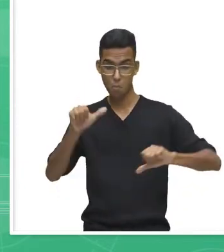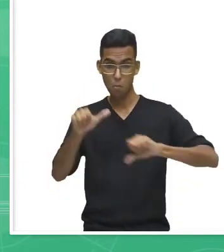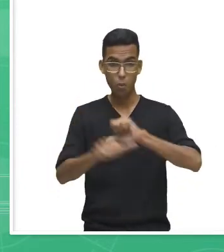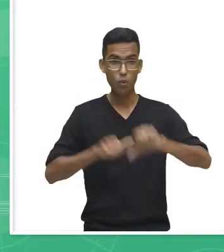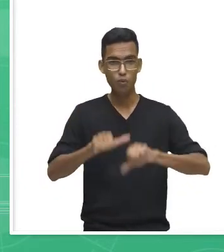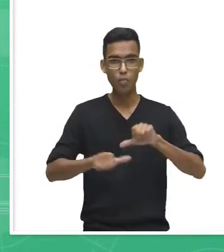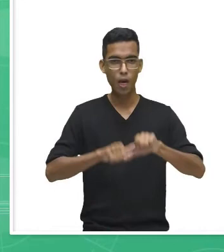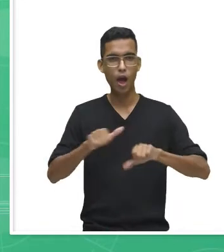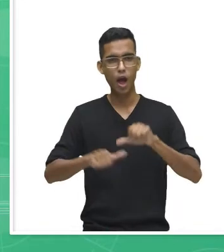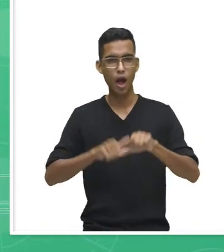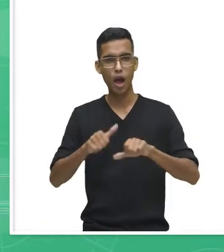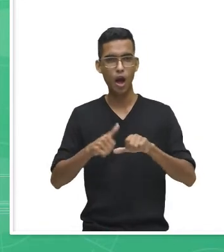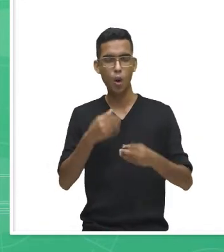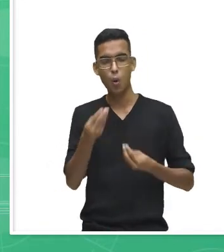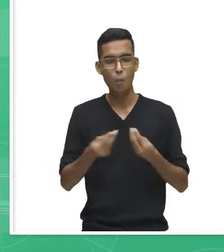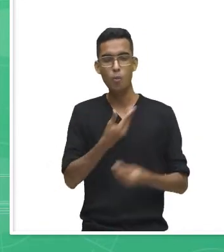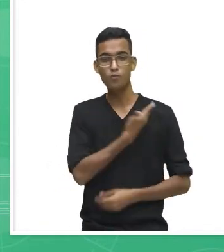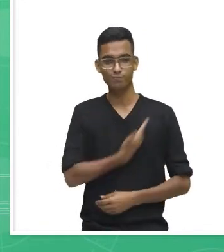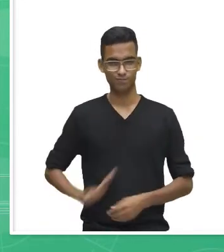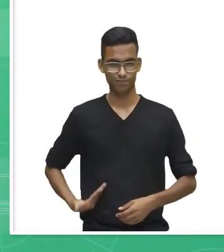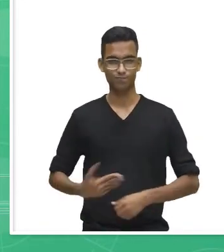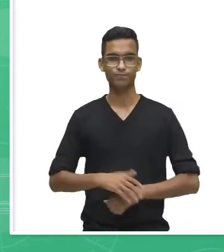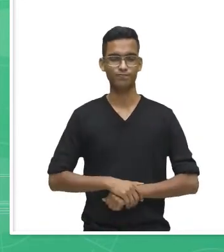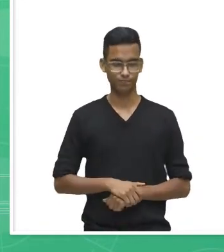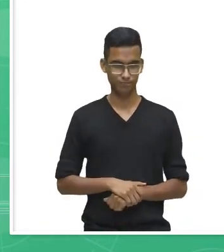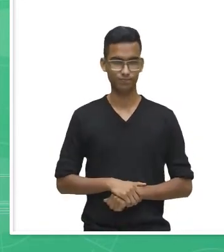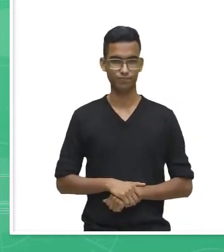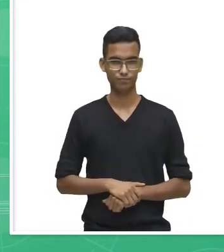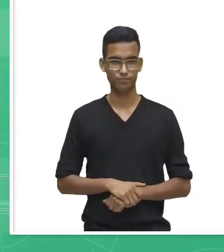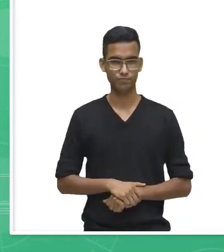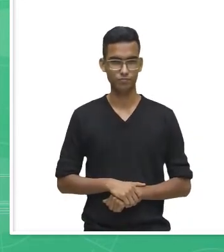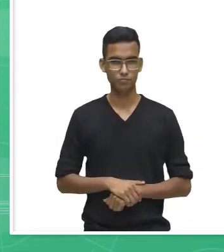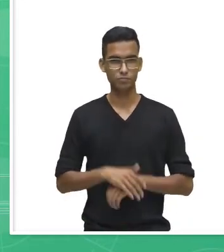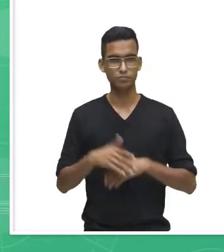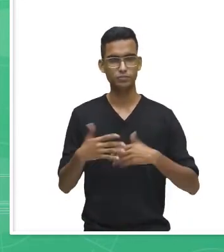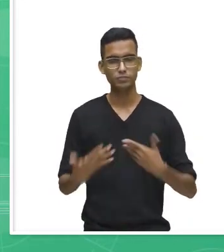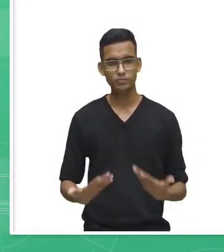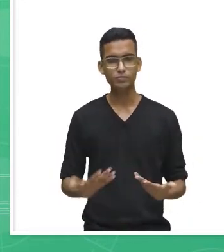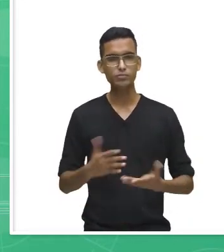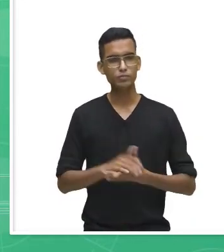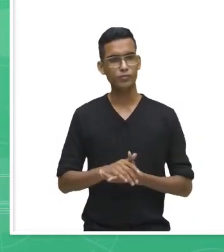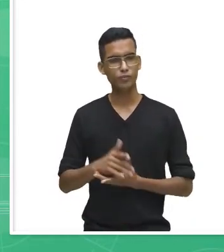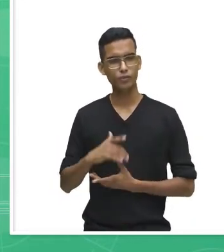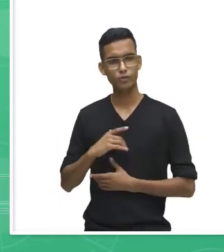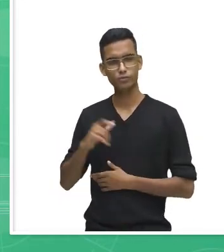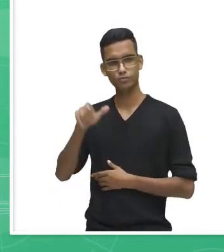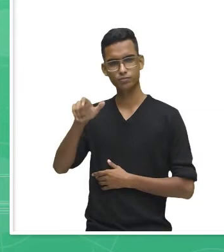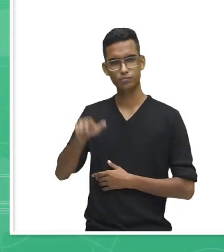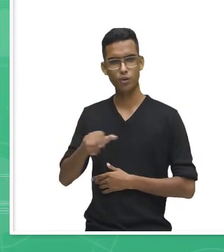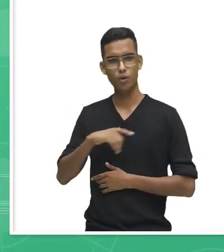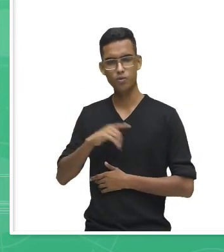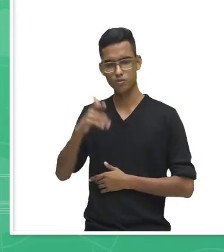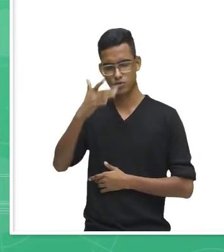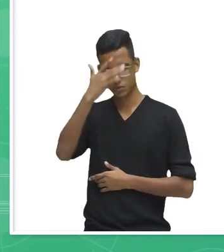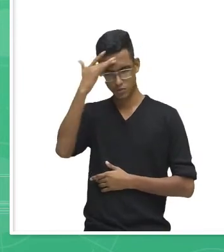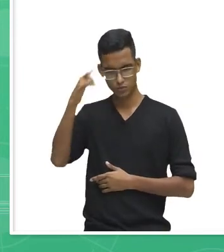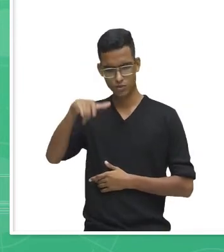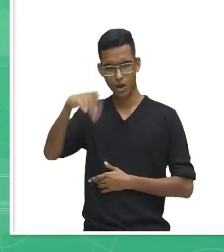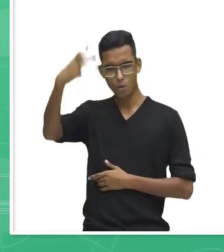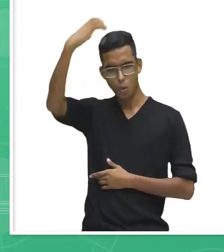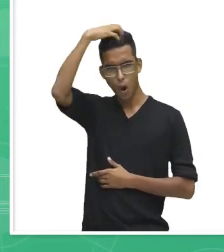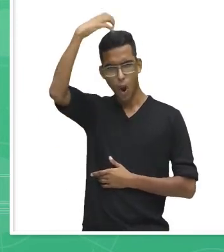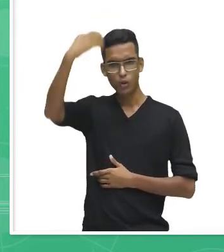ver as críticas, né, que os iluministas faziam a esse controle total do Estado nas mãos desses reis absolutistas,